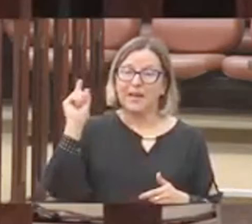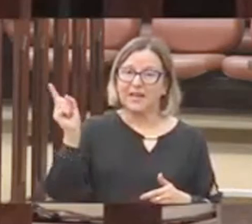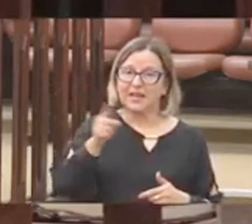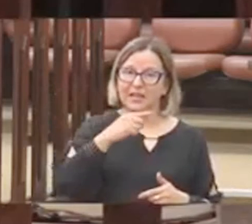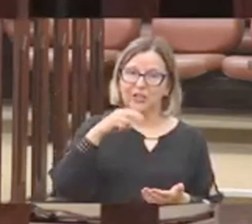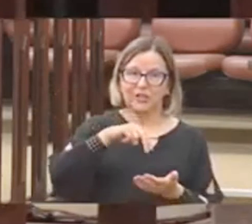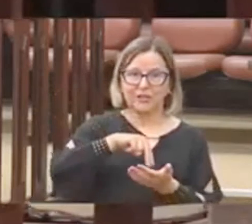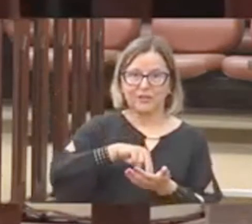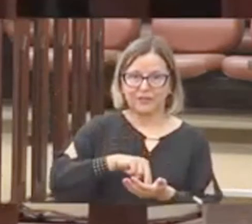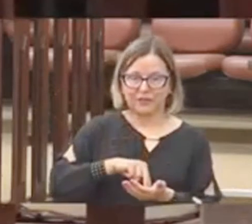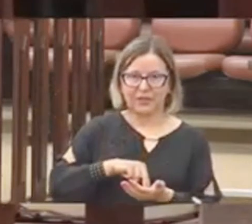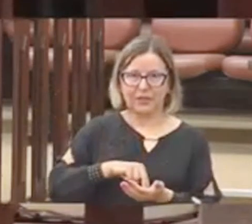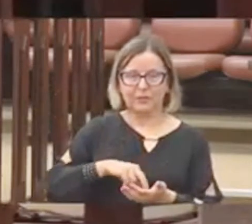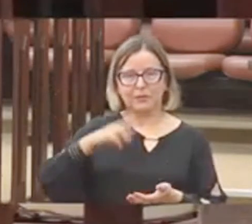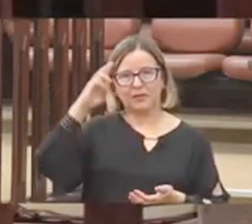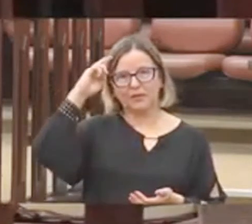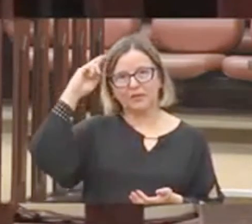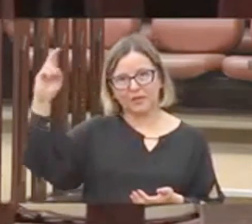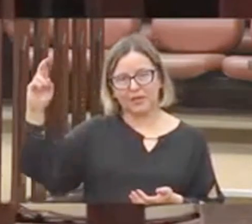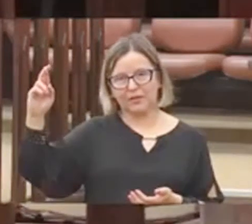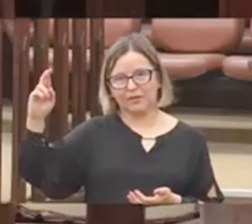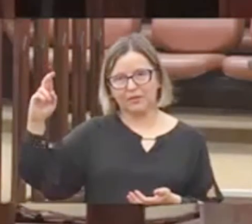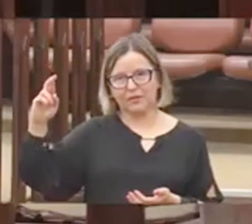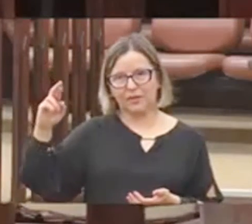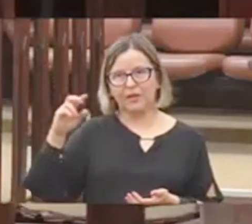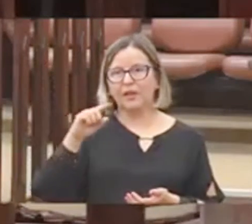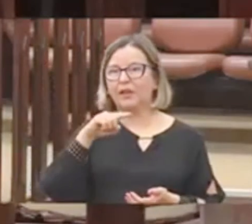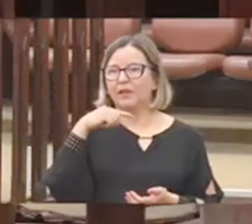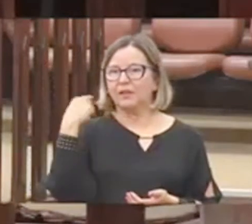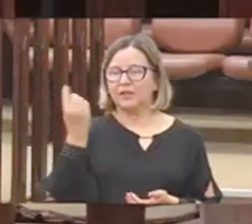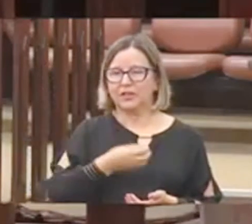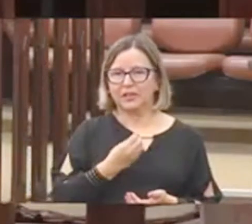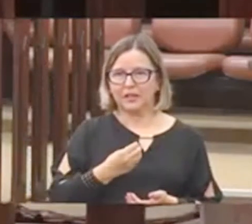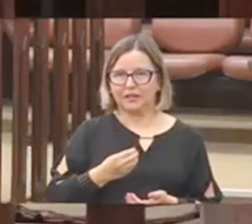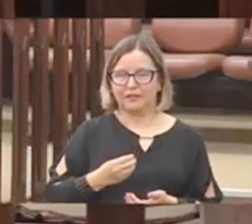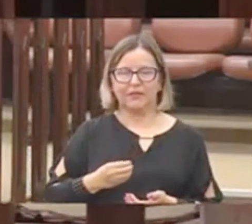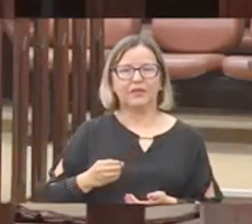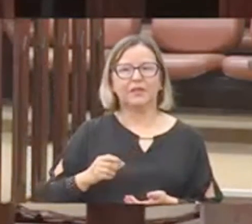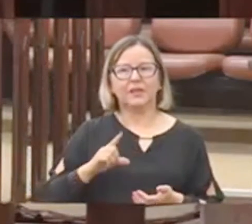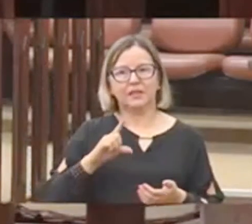por tribulações. E a nossa fé será provada neste momento.